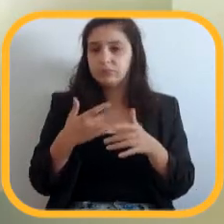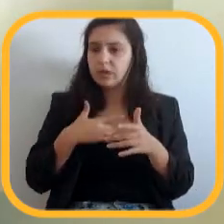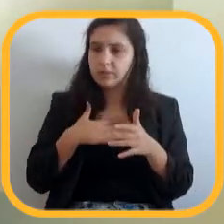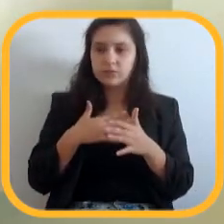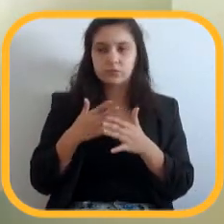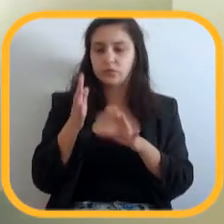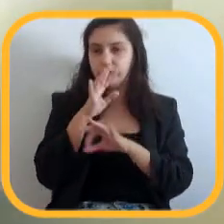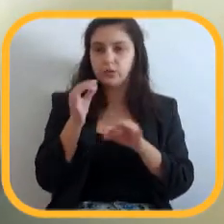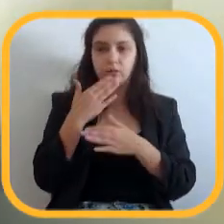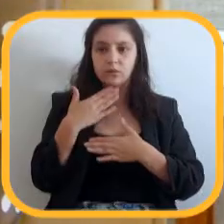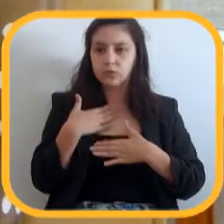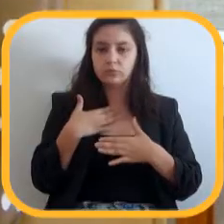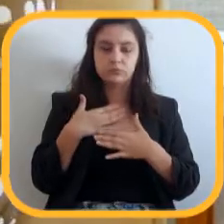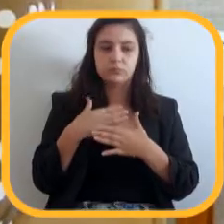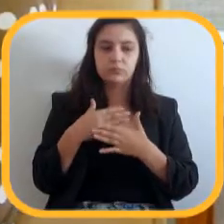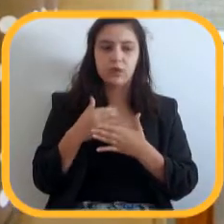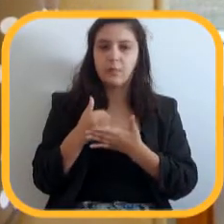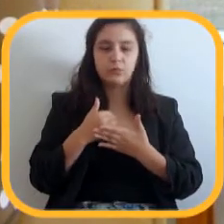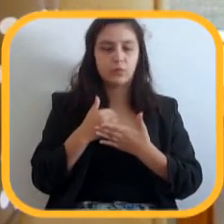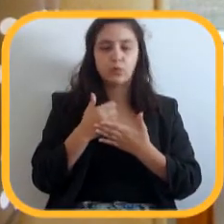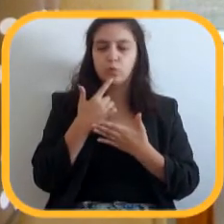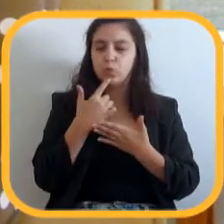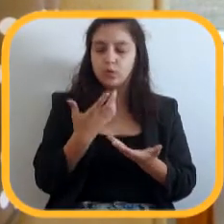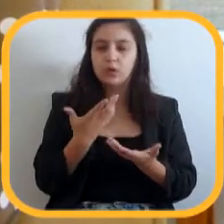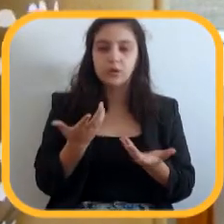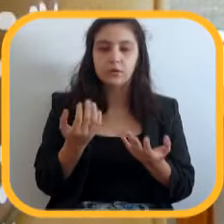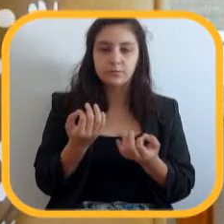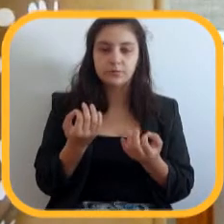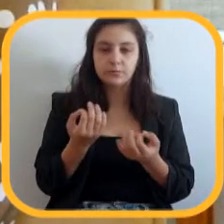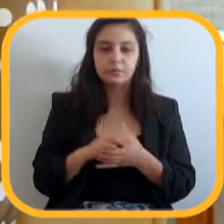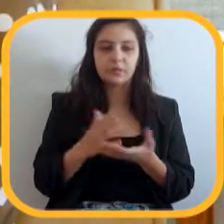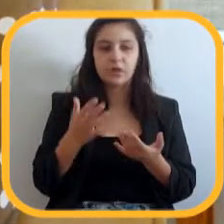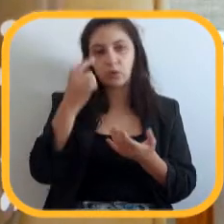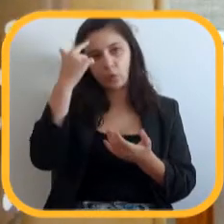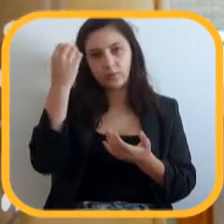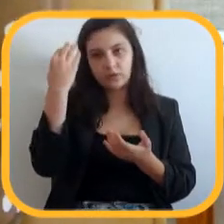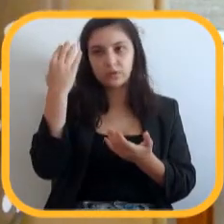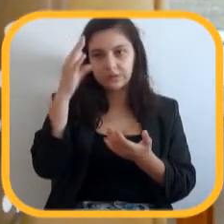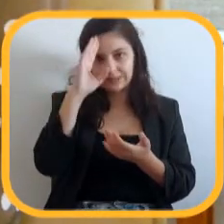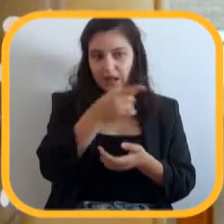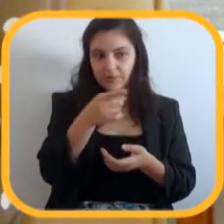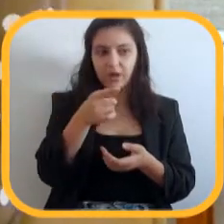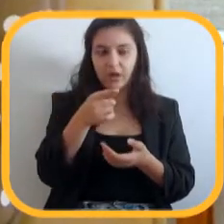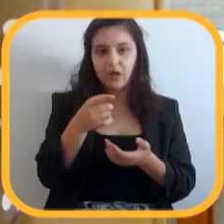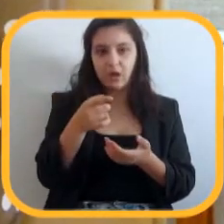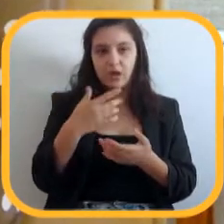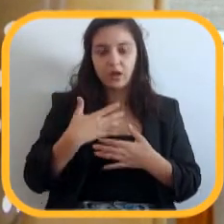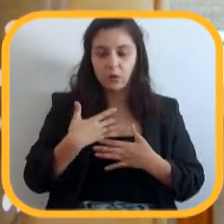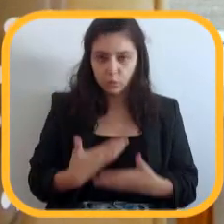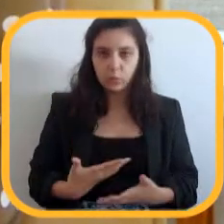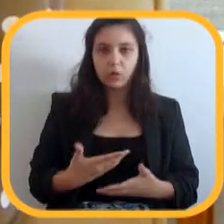brutal, ela deu-me todo o apoio possível. Eu acho que eles são compreensivos precisamente porque eles já lá estiveram e eles sabem o que é que custa ter um